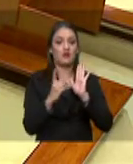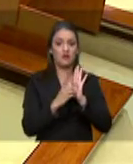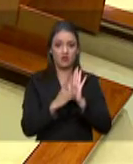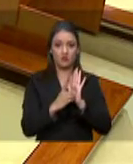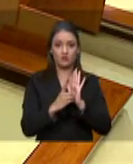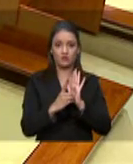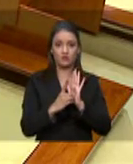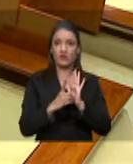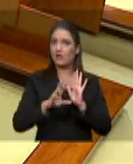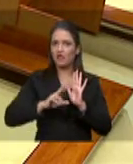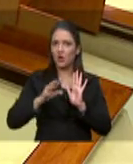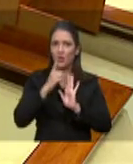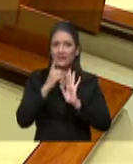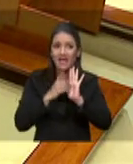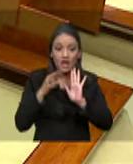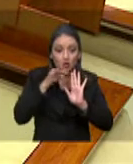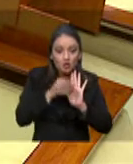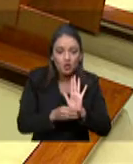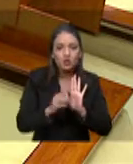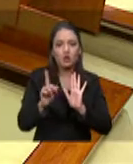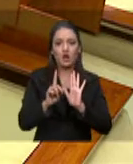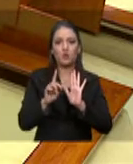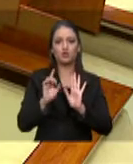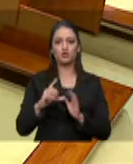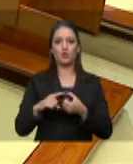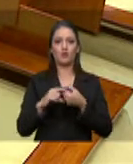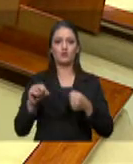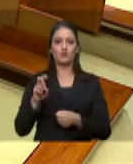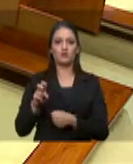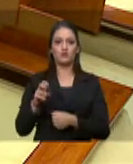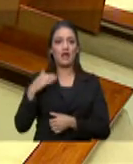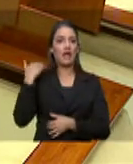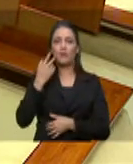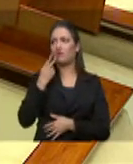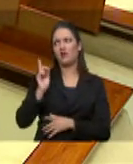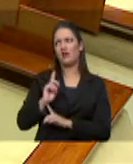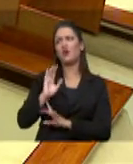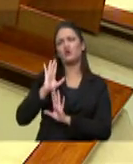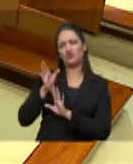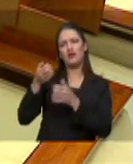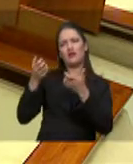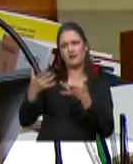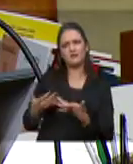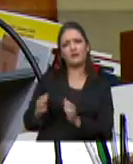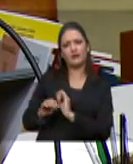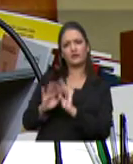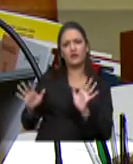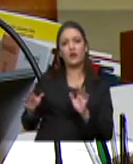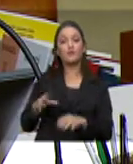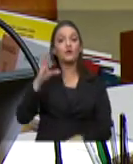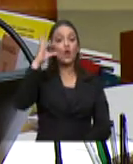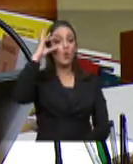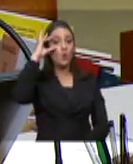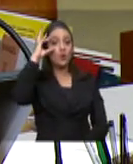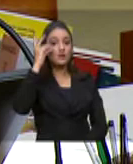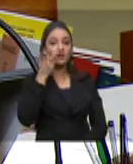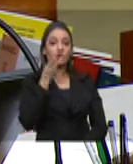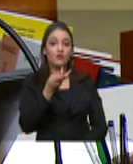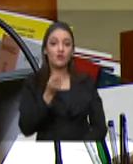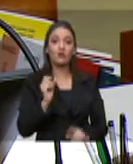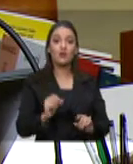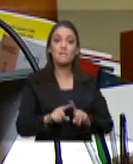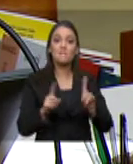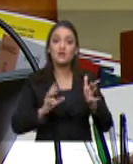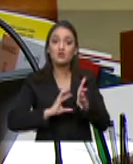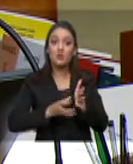Não de todo o decreto. Está expresso na parte expositiva. Eu pude ver isso. A questão é que o